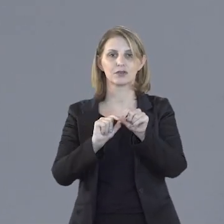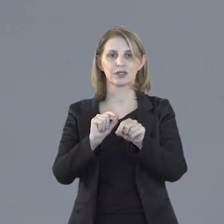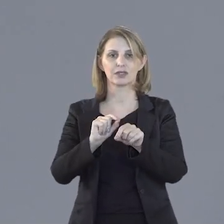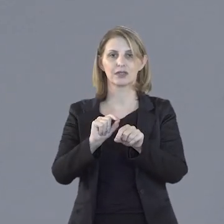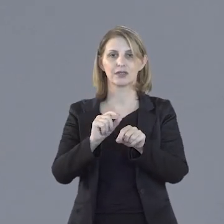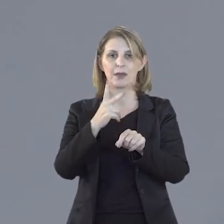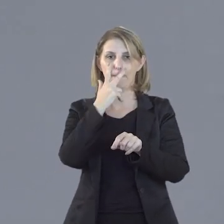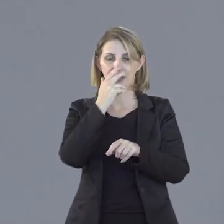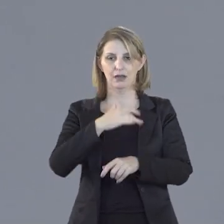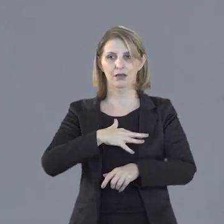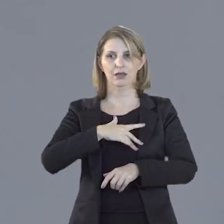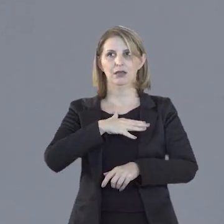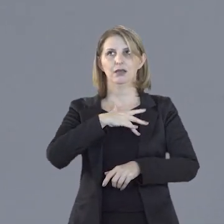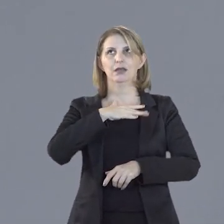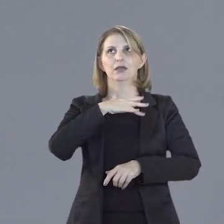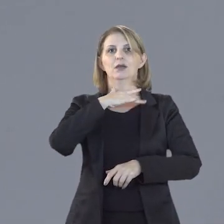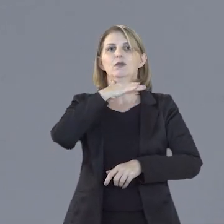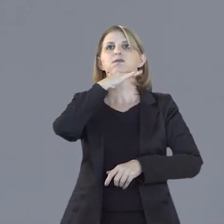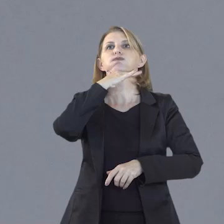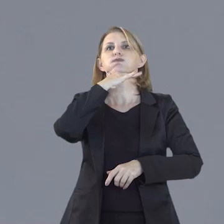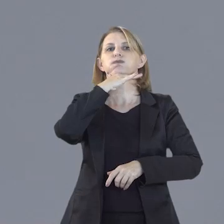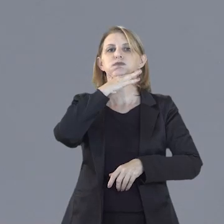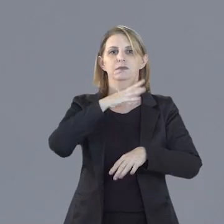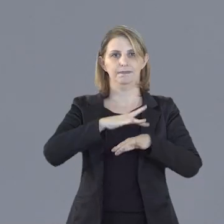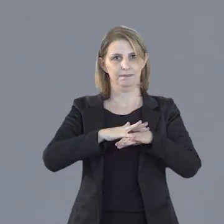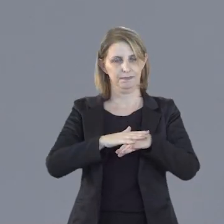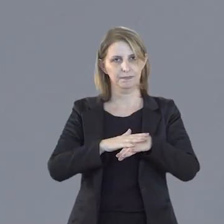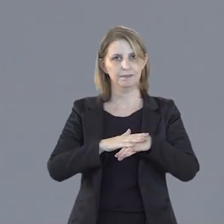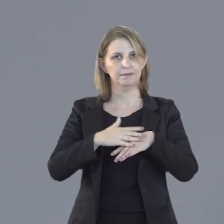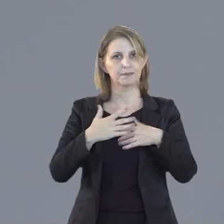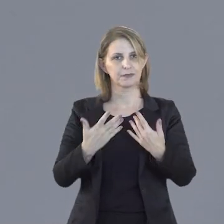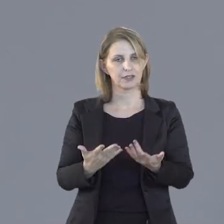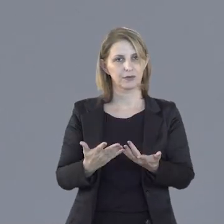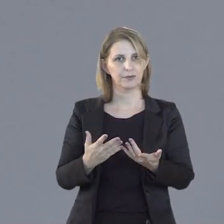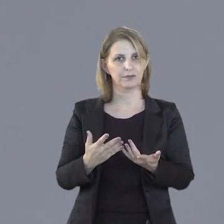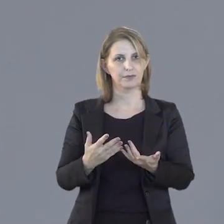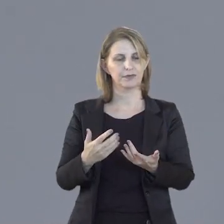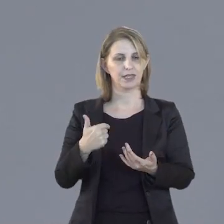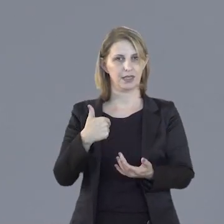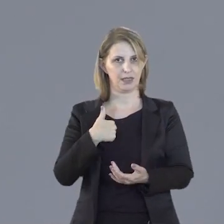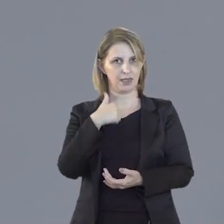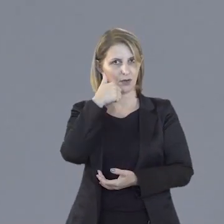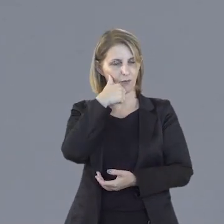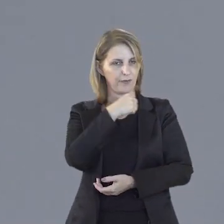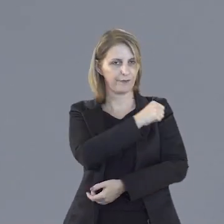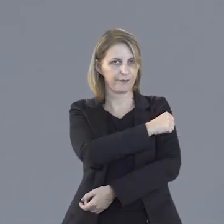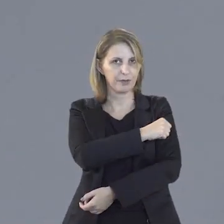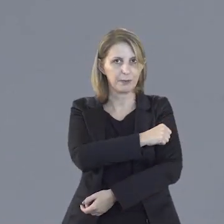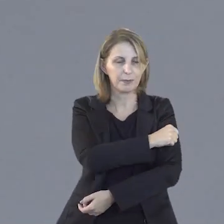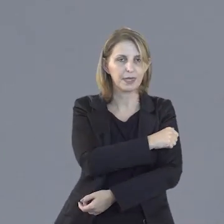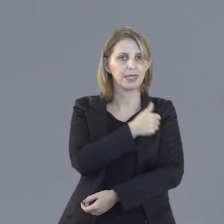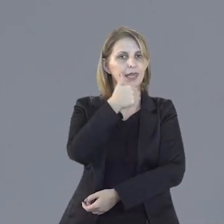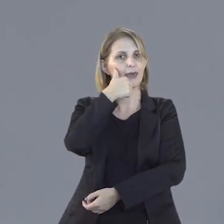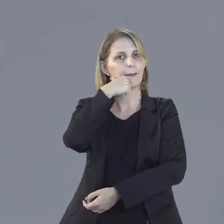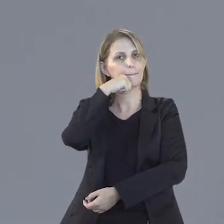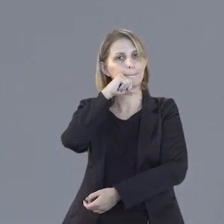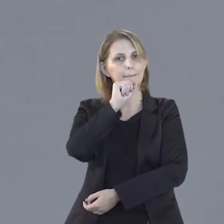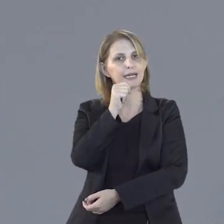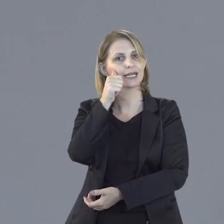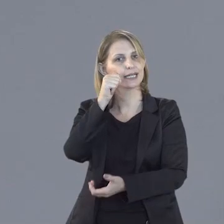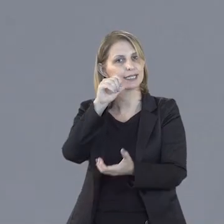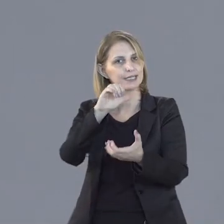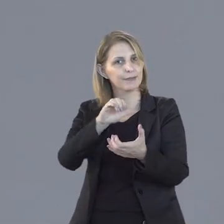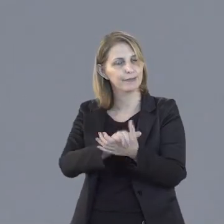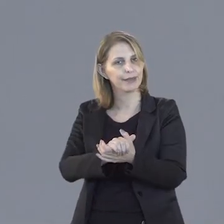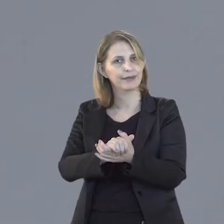processo, acaba, muitas vezes, que sufocando o profissional ou até mesmo adoecendo. Então, como enfermeira, como